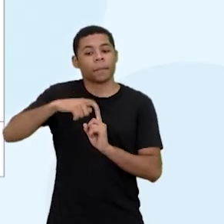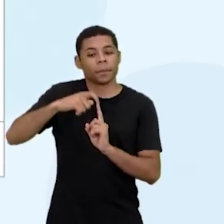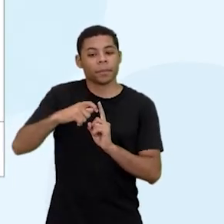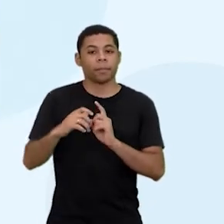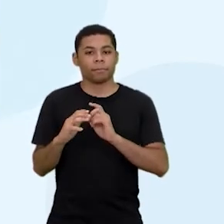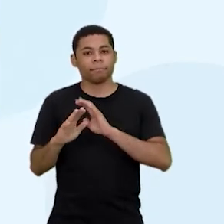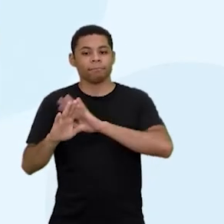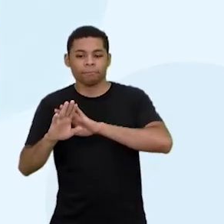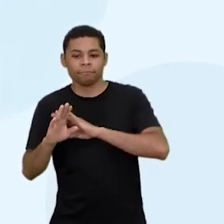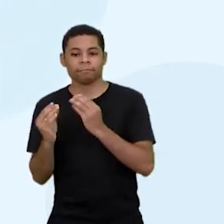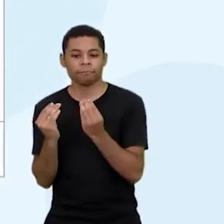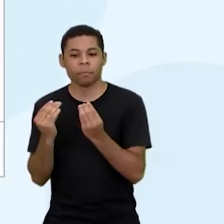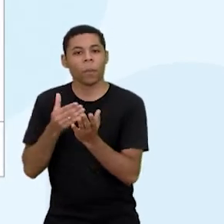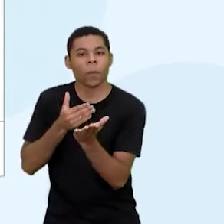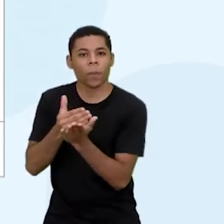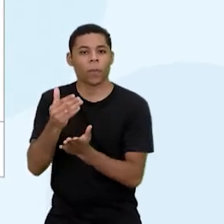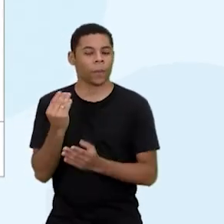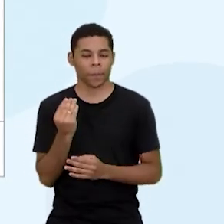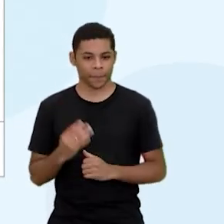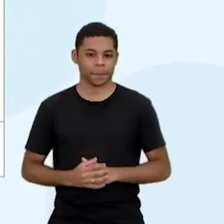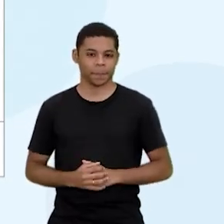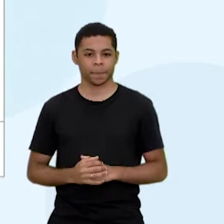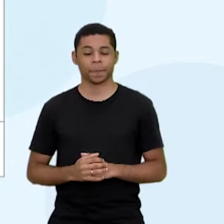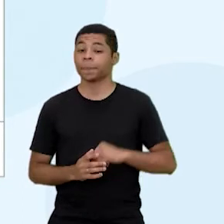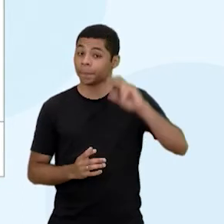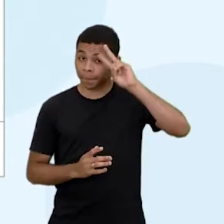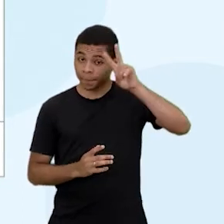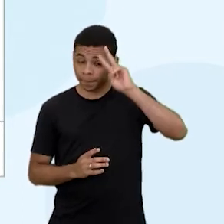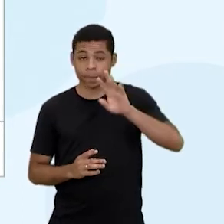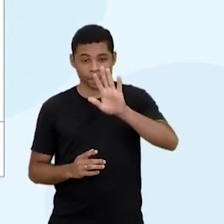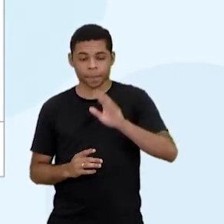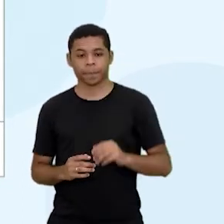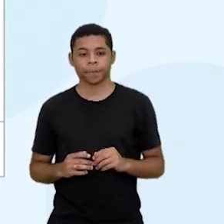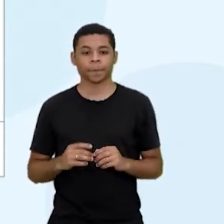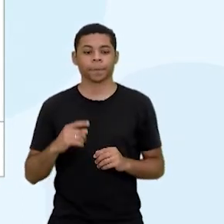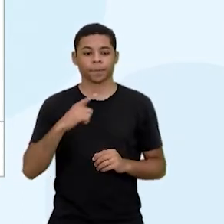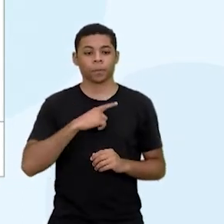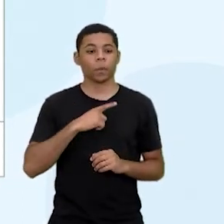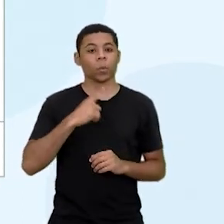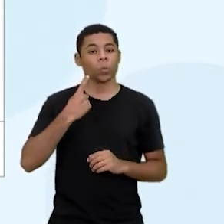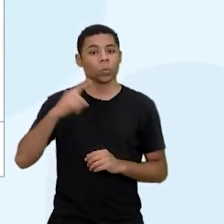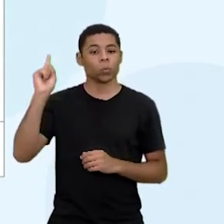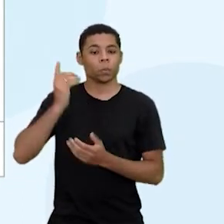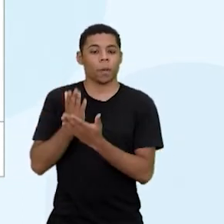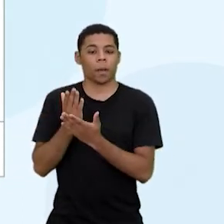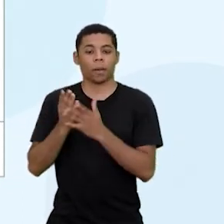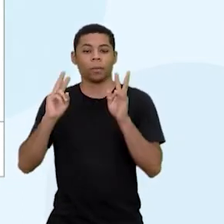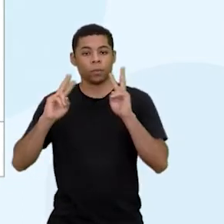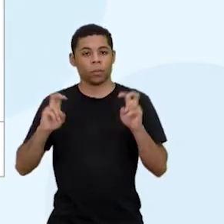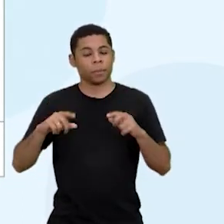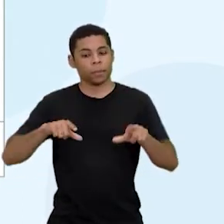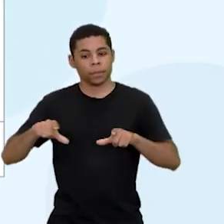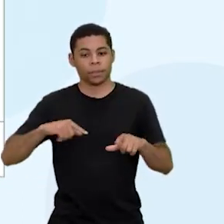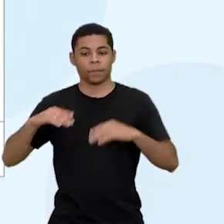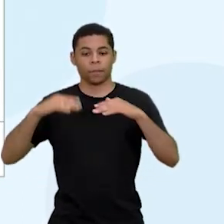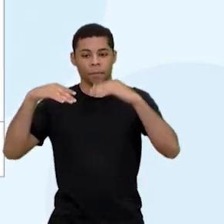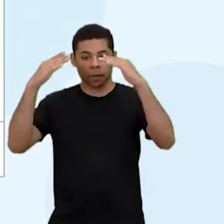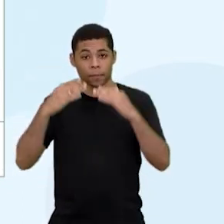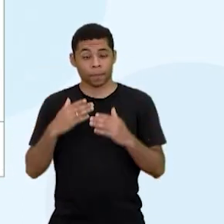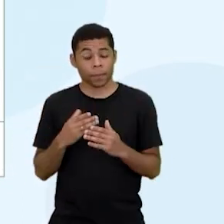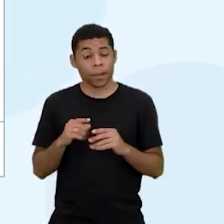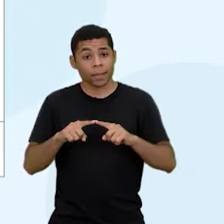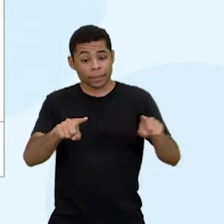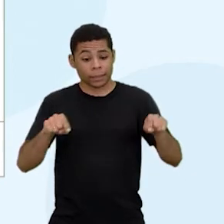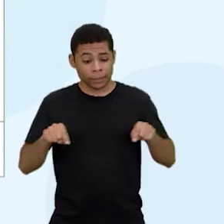a origem das personagens. Lembrando que, olha só, a gente está na última aula do desenvolvimento. Lá na sala de aula você